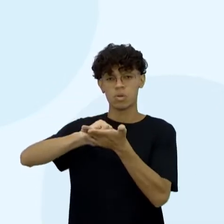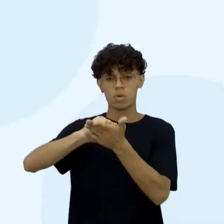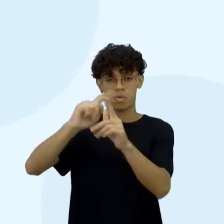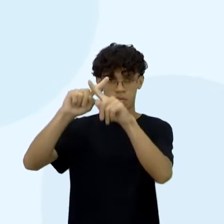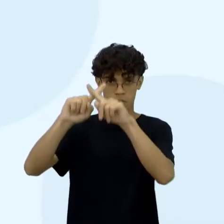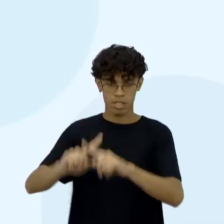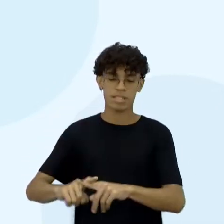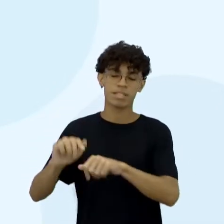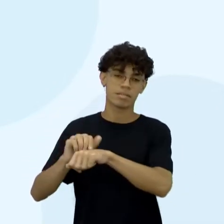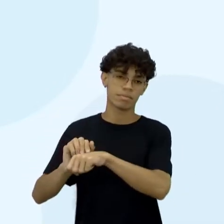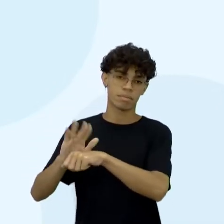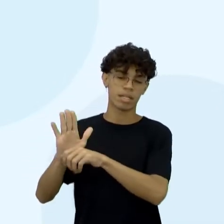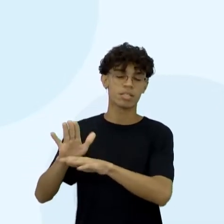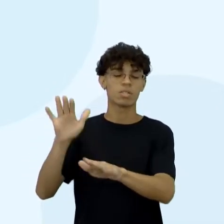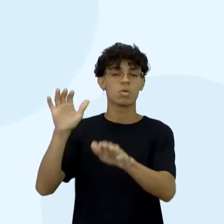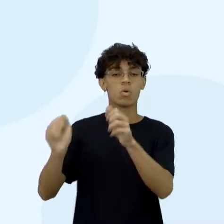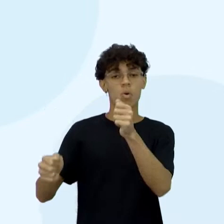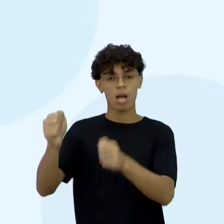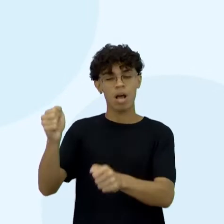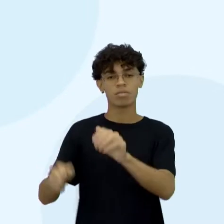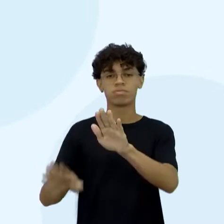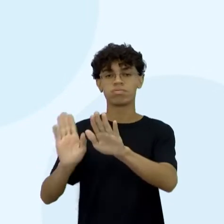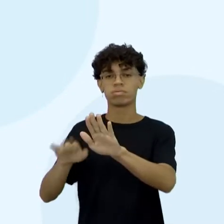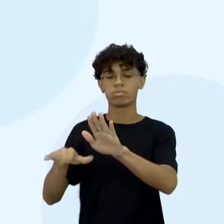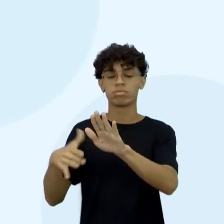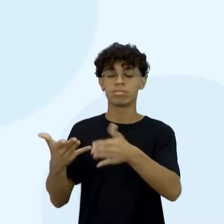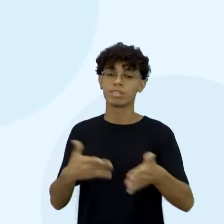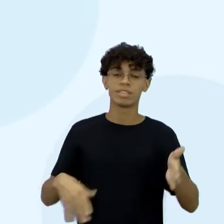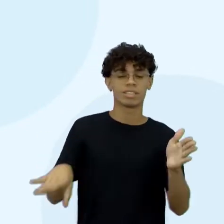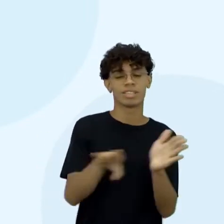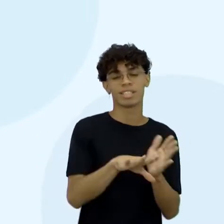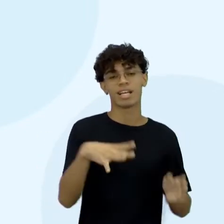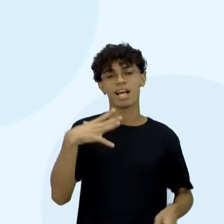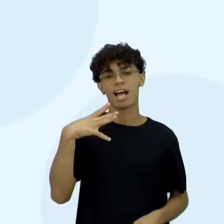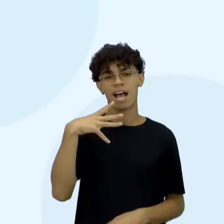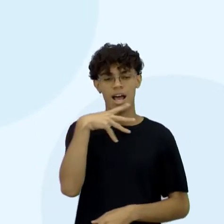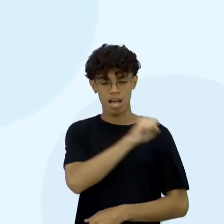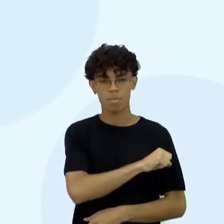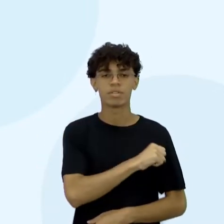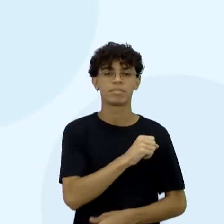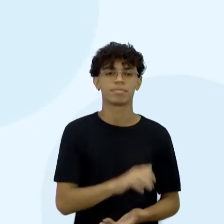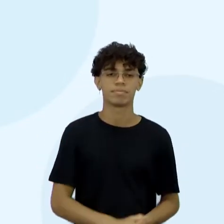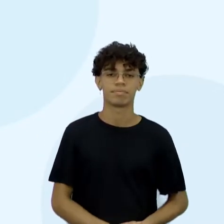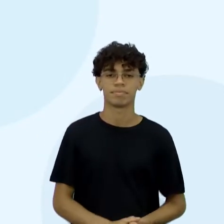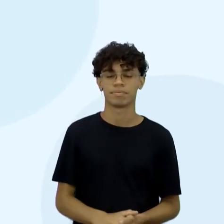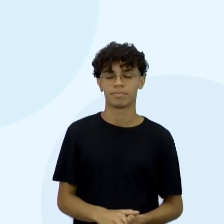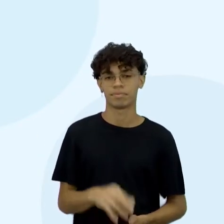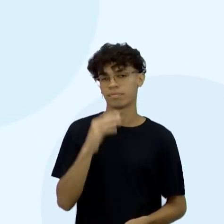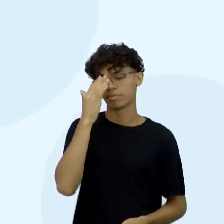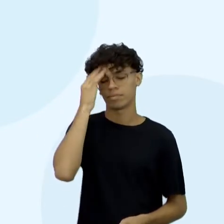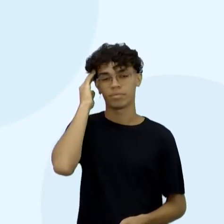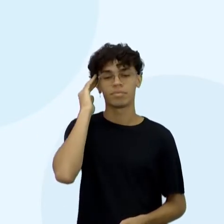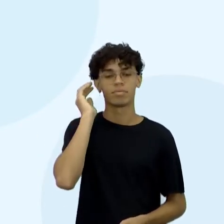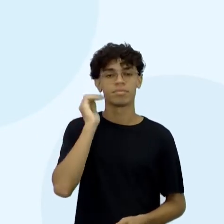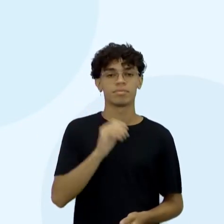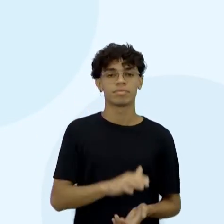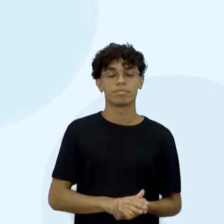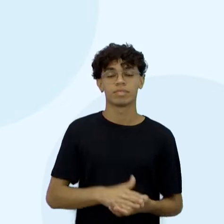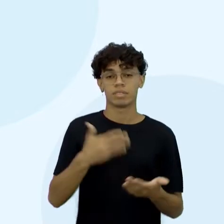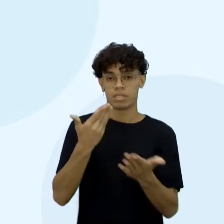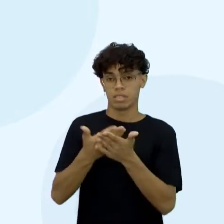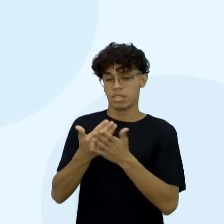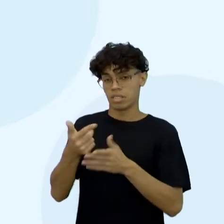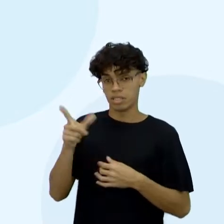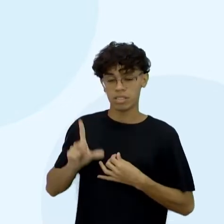muito rapidamente, ou seja, rapidamente ele chega aí numa velocidade mais alta. Outra coisa que a gente concluiu da aula passada,